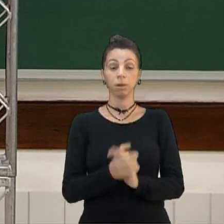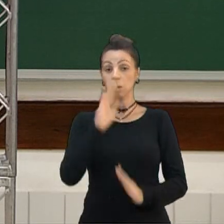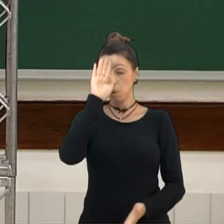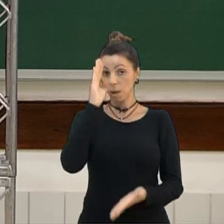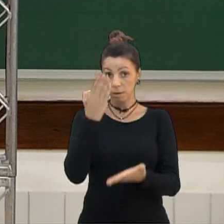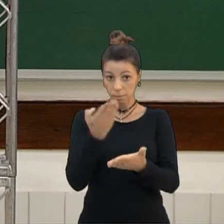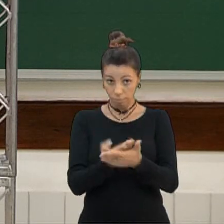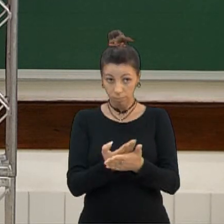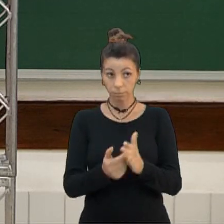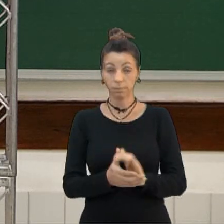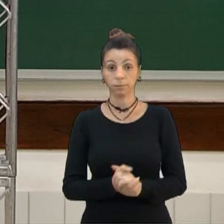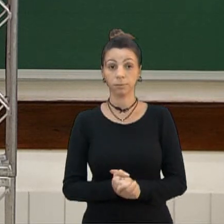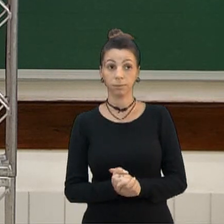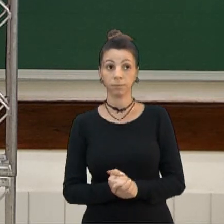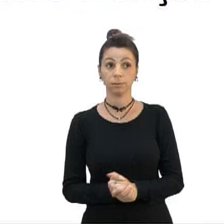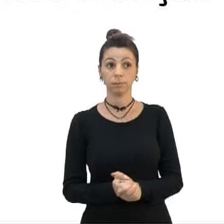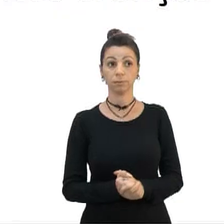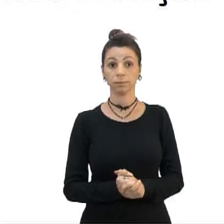crença.